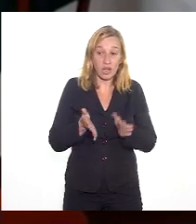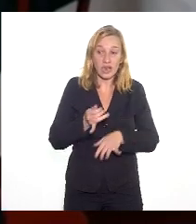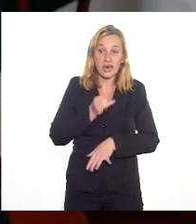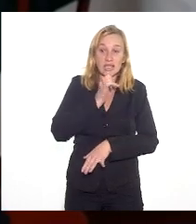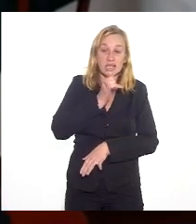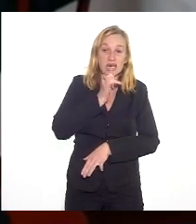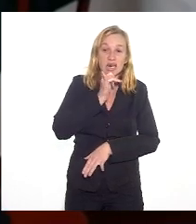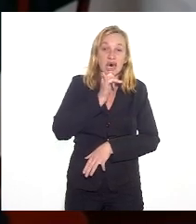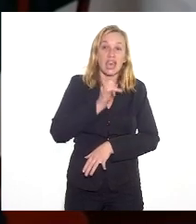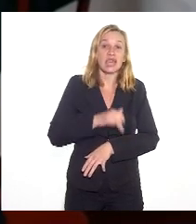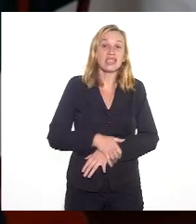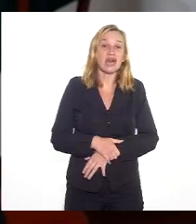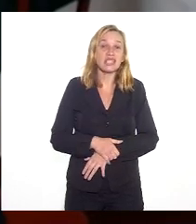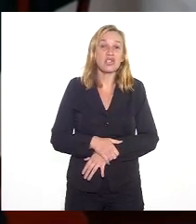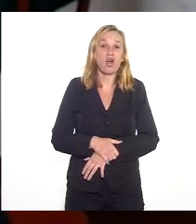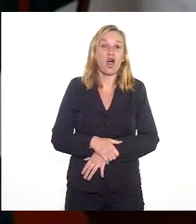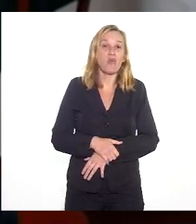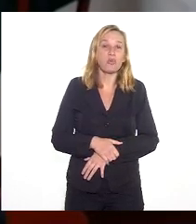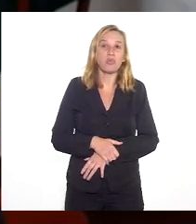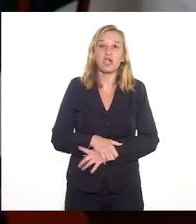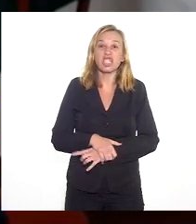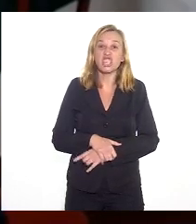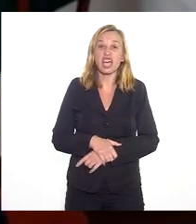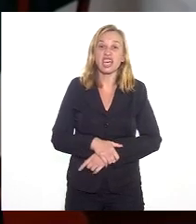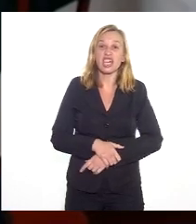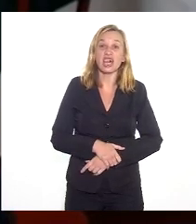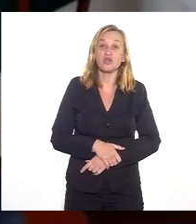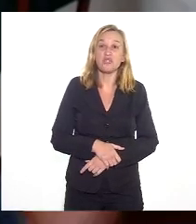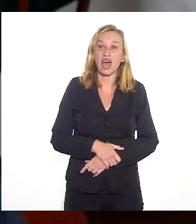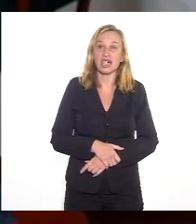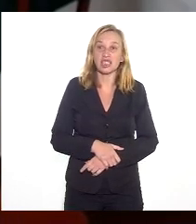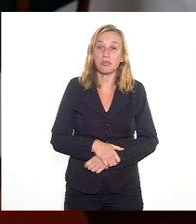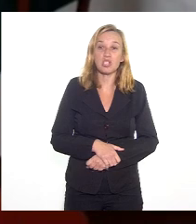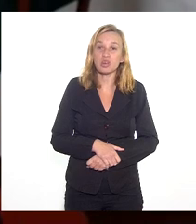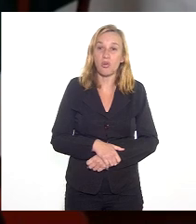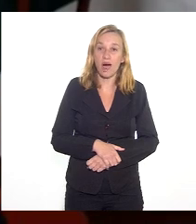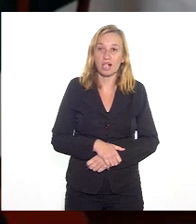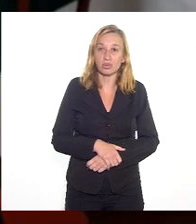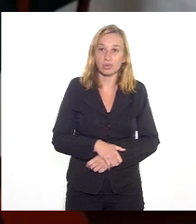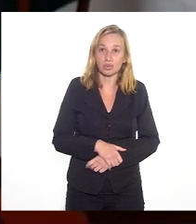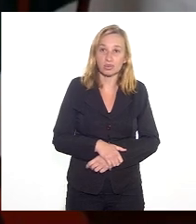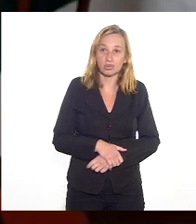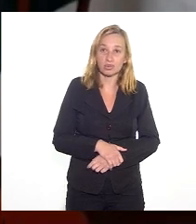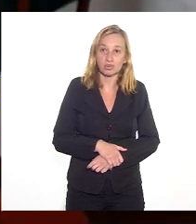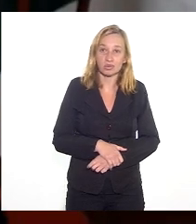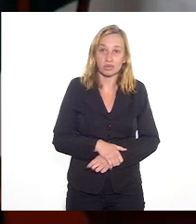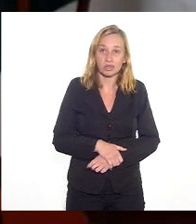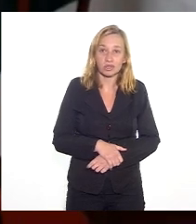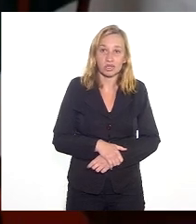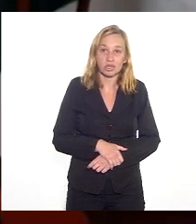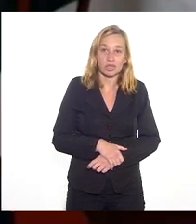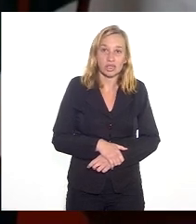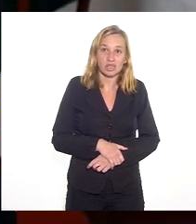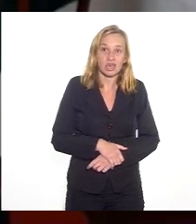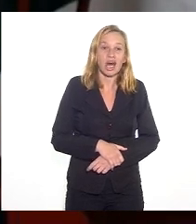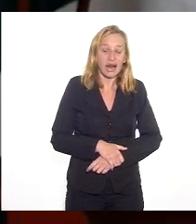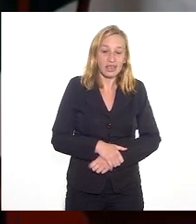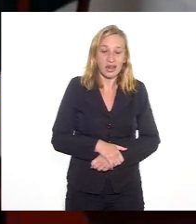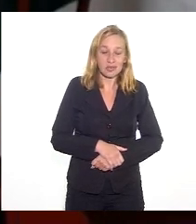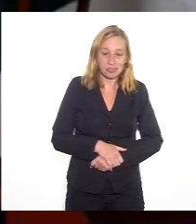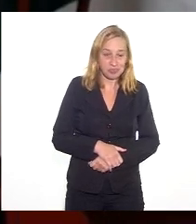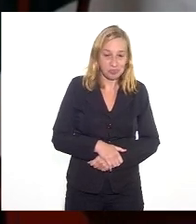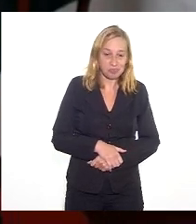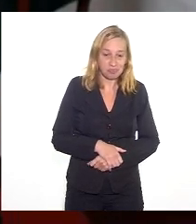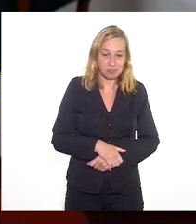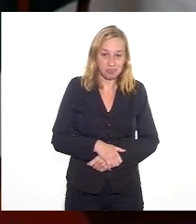a CCR Barcas, mesmo ela não tendo interesse de ser a próxima empresa a pegar a concessão, ela tem interesse em discutir a modelagem,